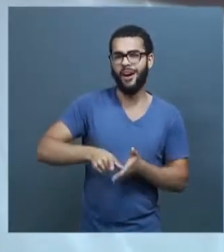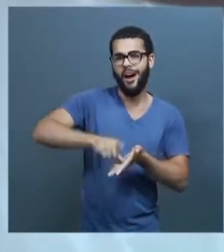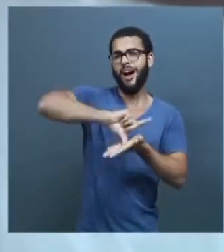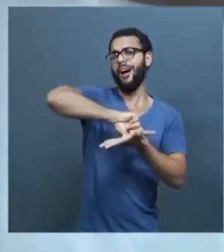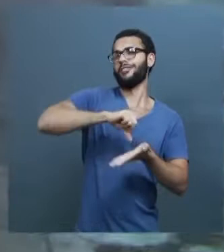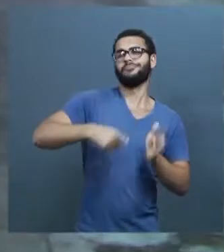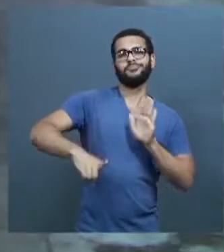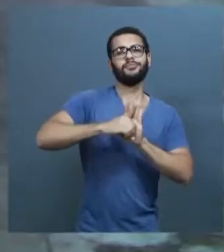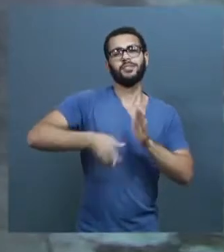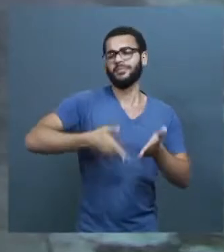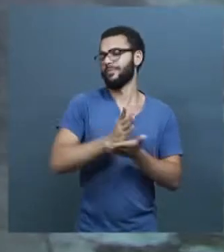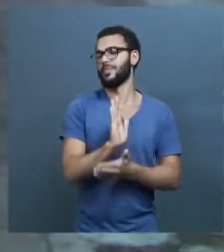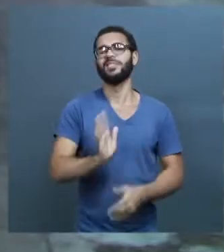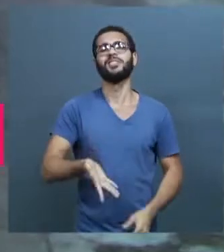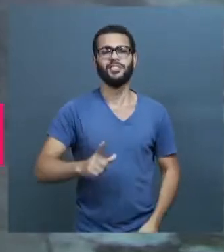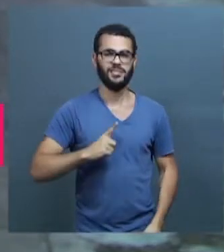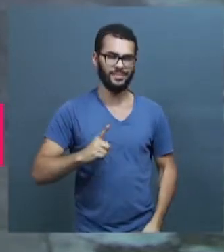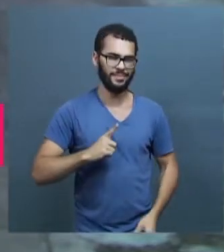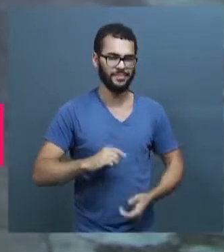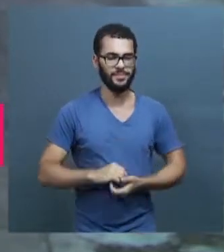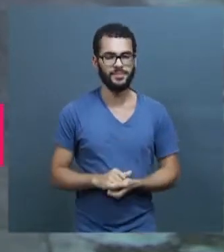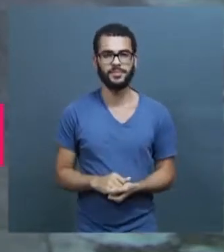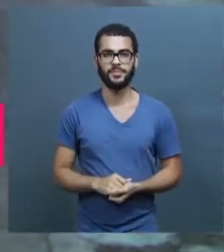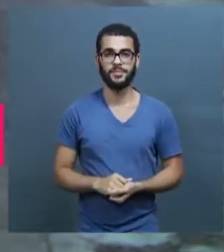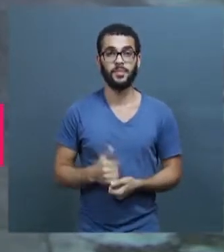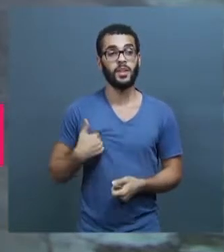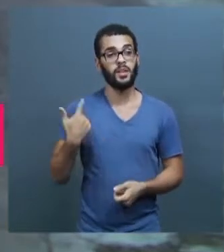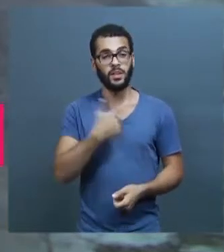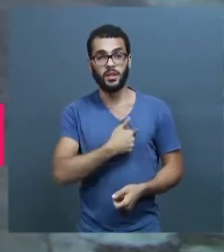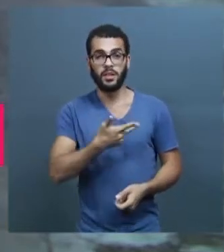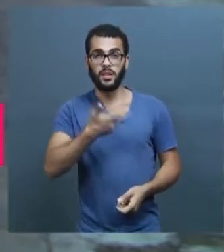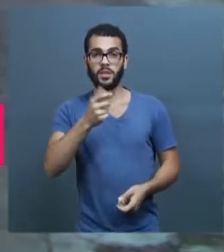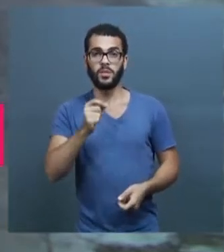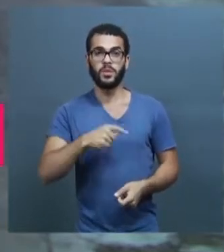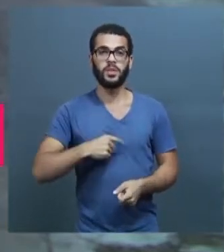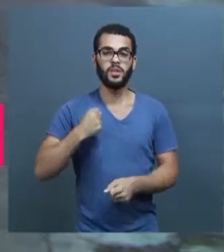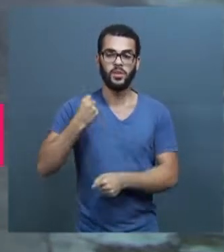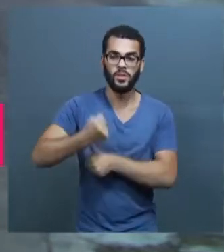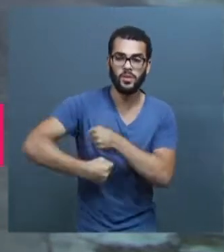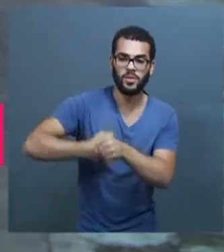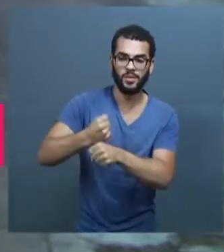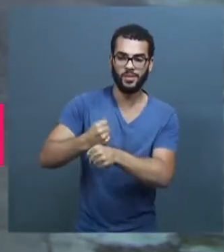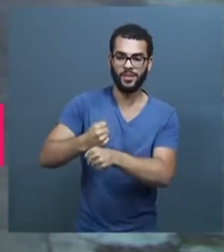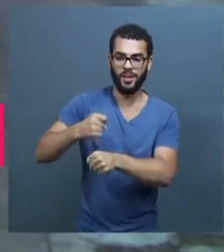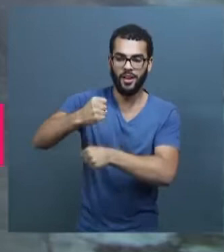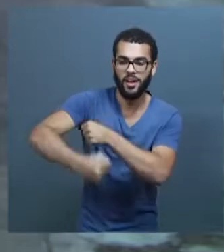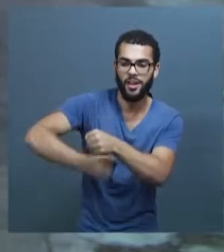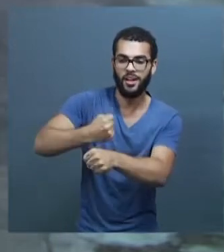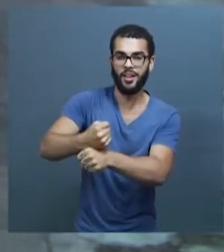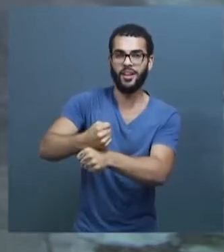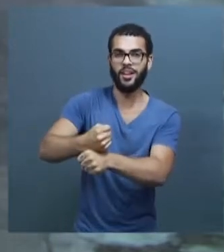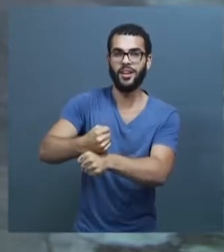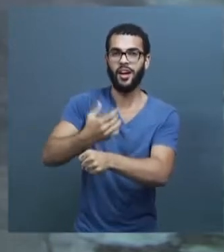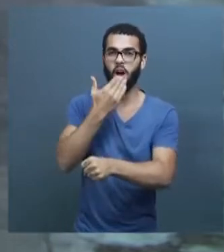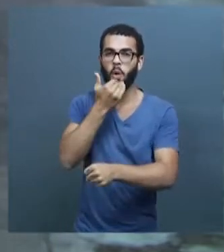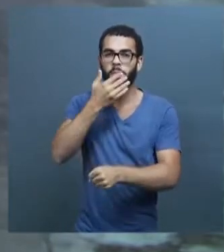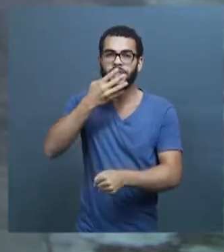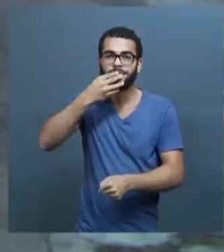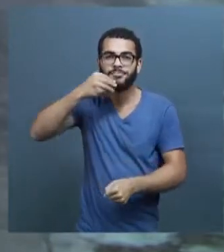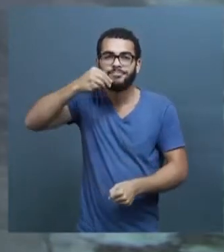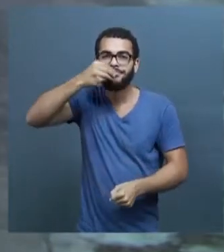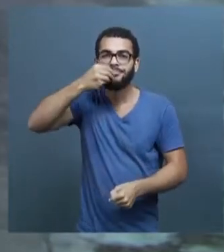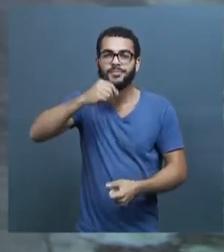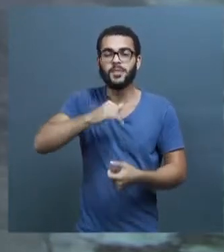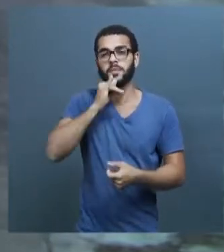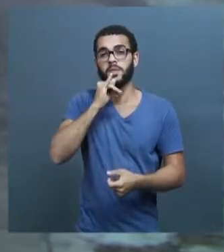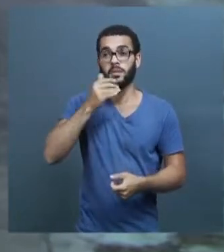novo decreto. A gente percebe que cada ano que passa, o lanche vai ficando mais saboroso. Por exemplo, antigamente quase não tinha frutas,